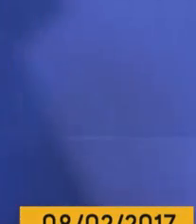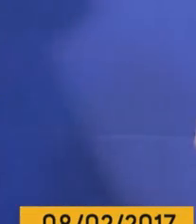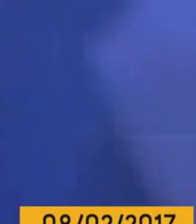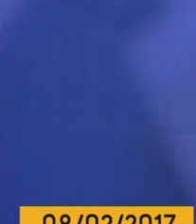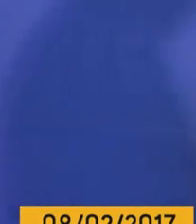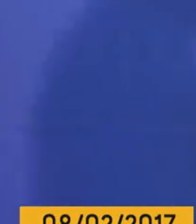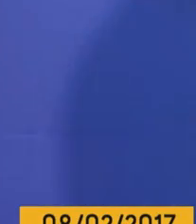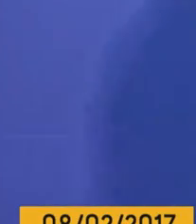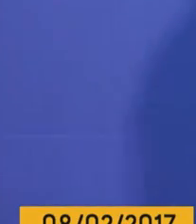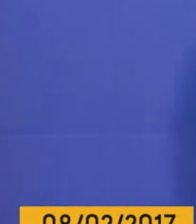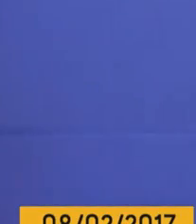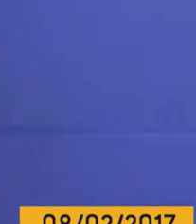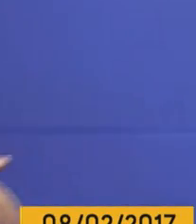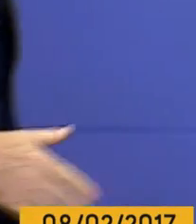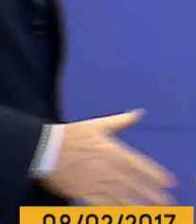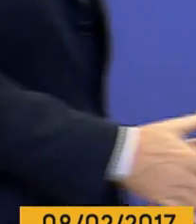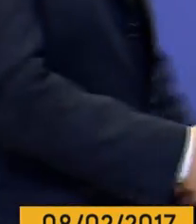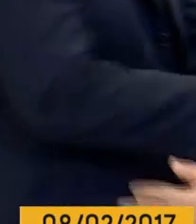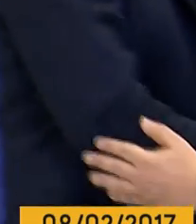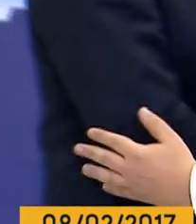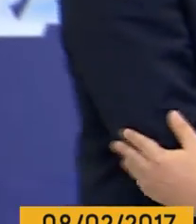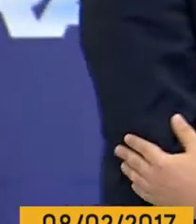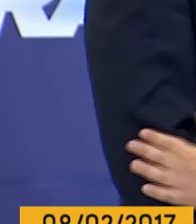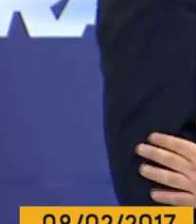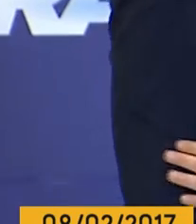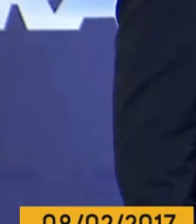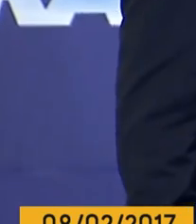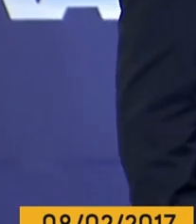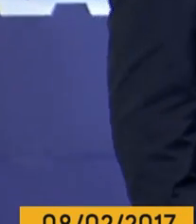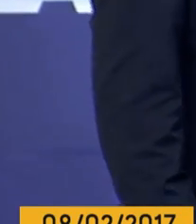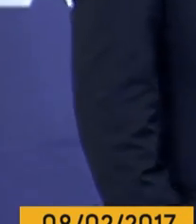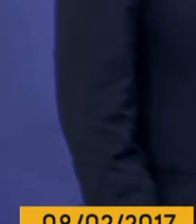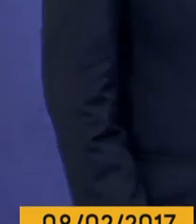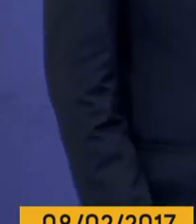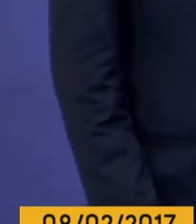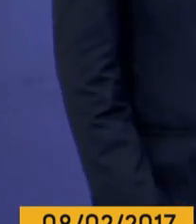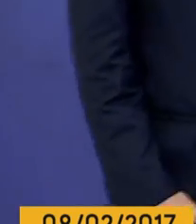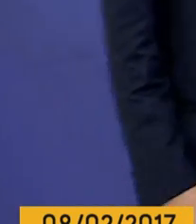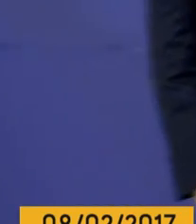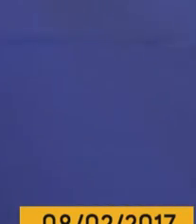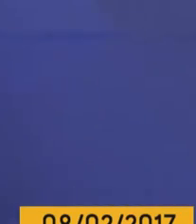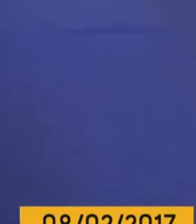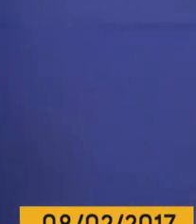obrigado com a palavra o Presidente da República Michel